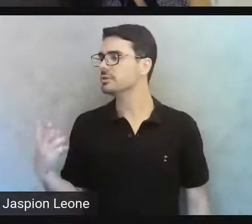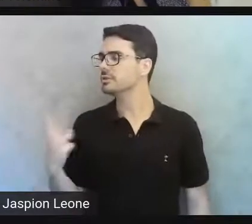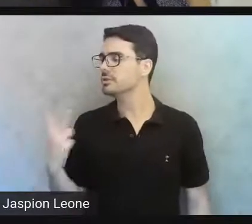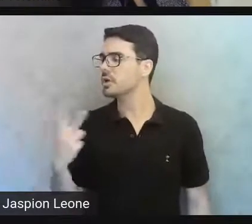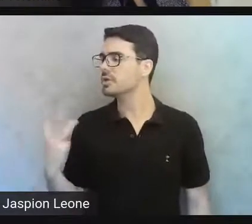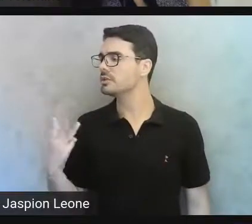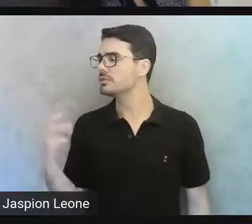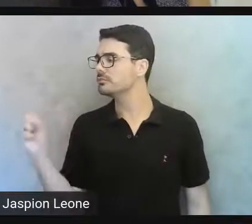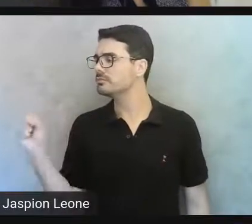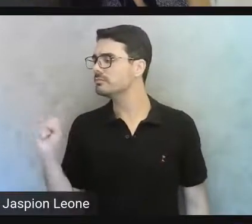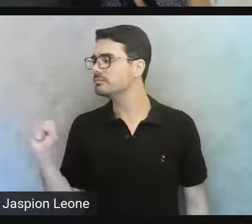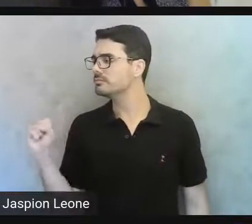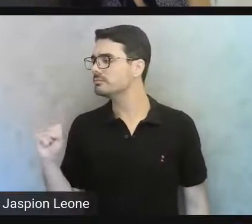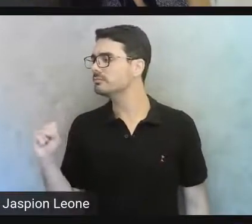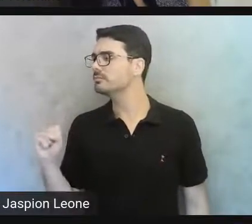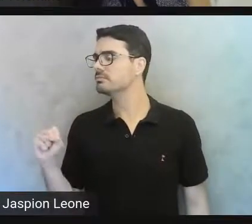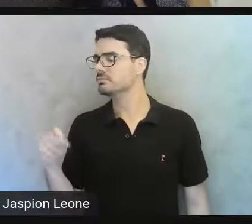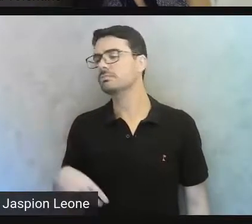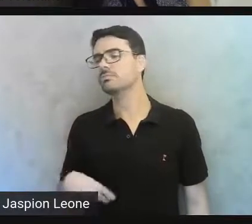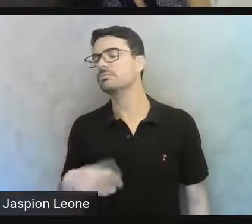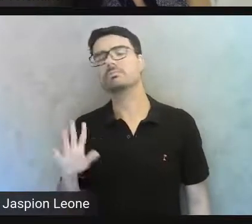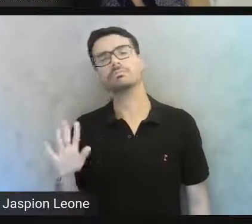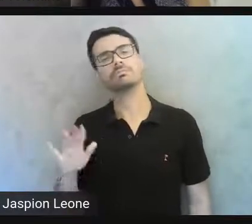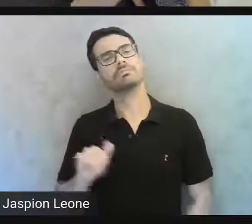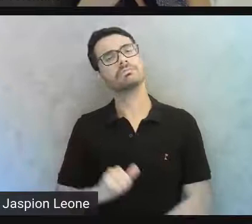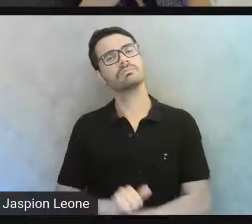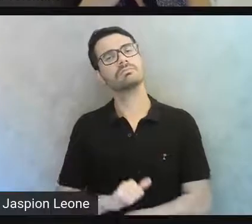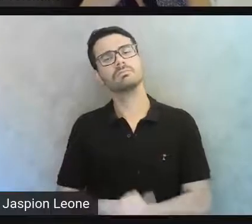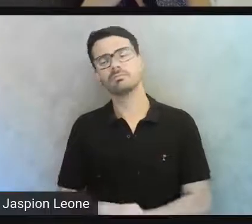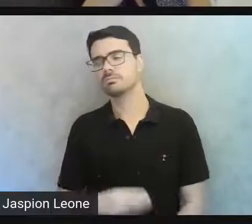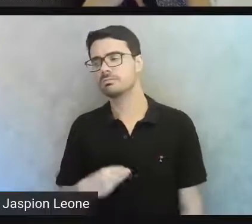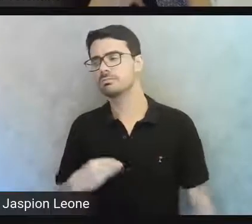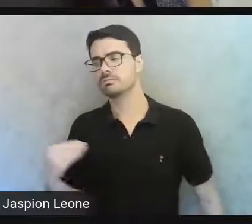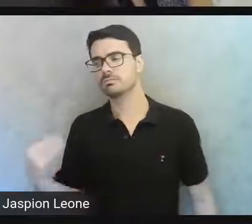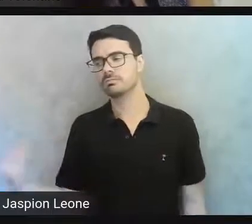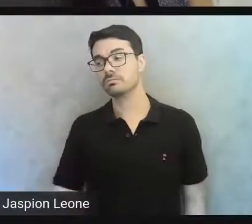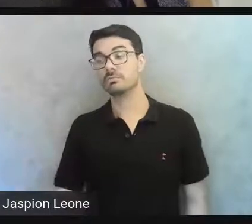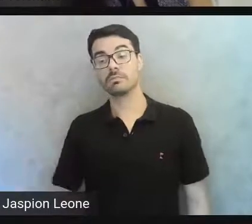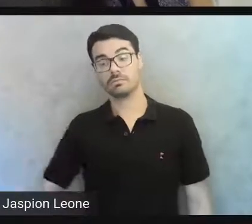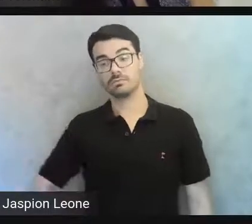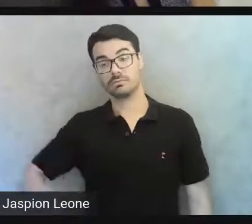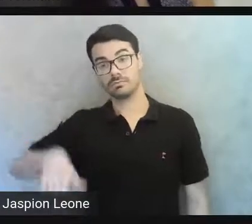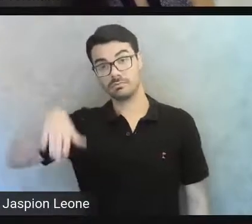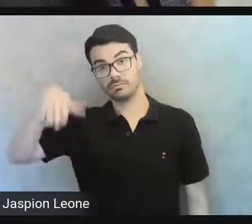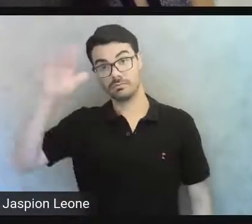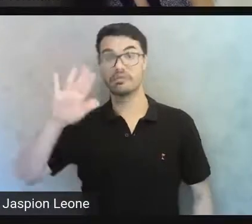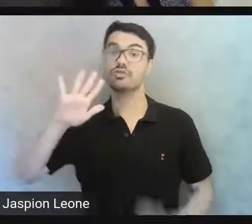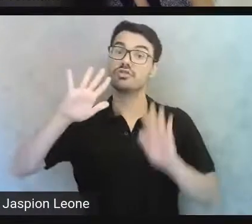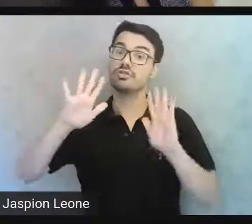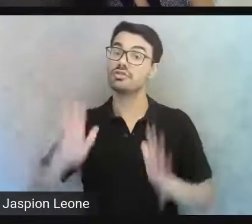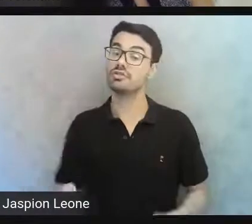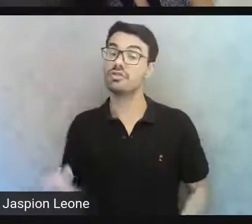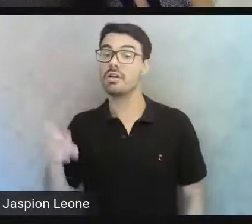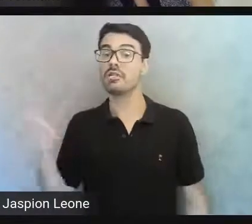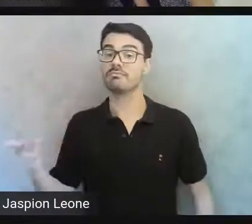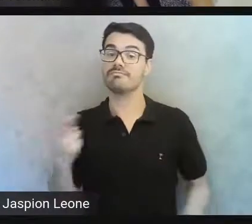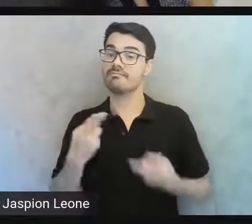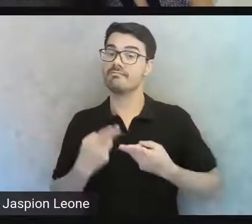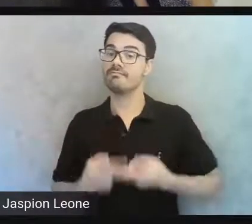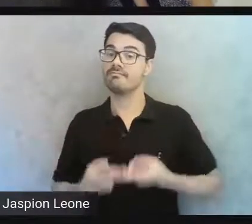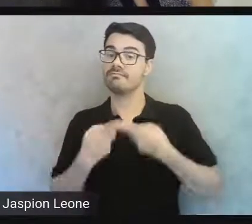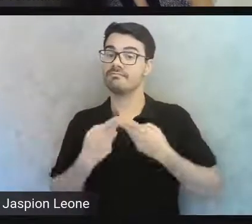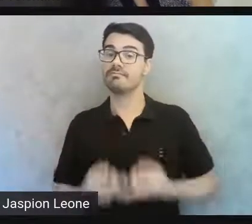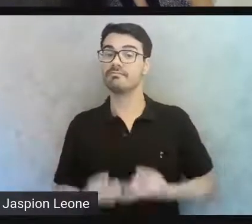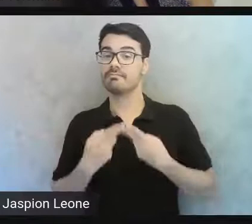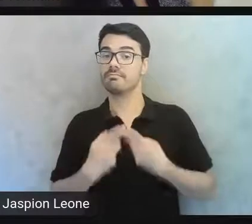segundinhos para eu atender a demanda dele, né? Daqui a pouco ele está maiorzinho, eu vou aumentando o nível dele de tolerância e de